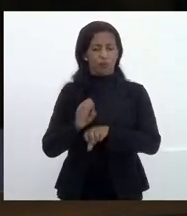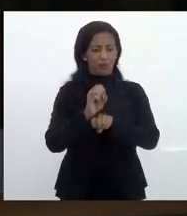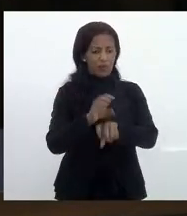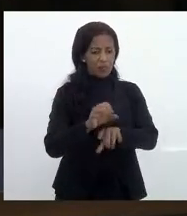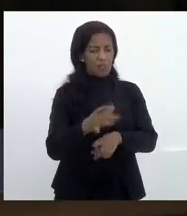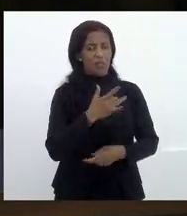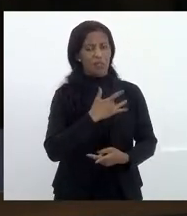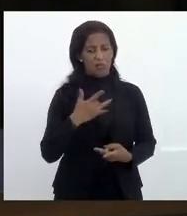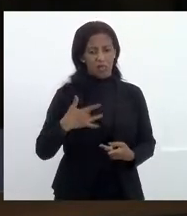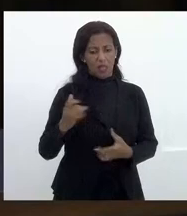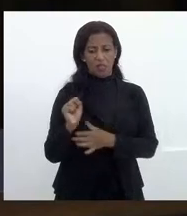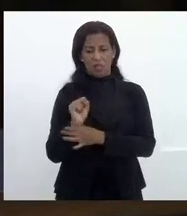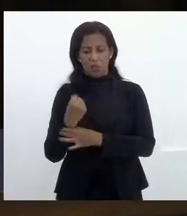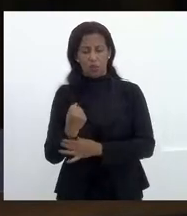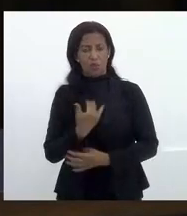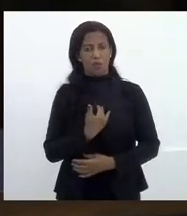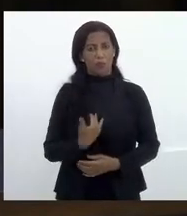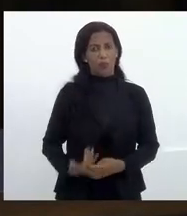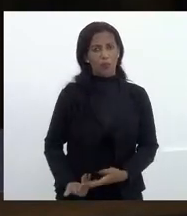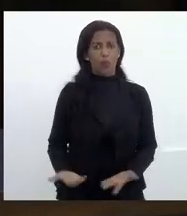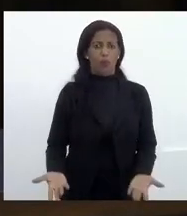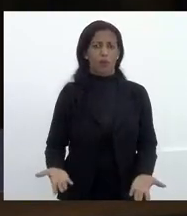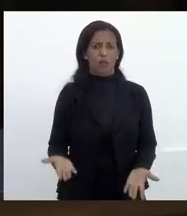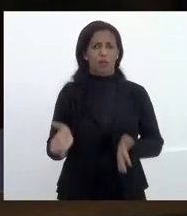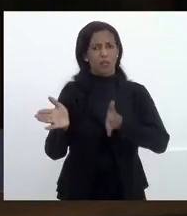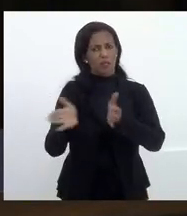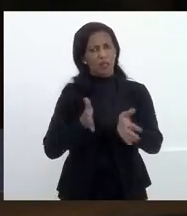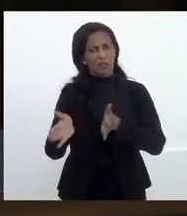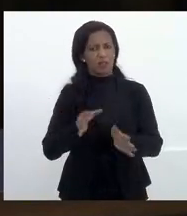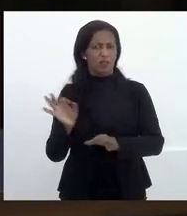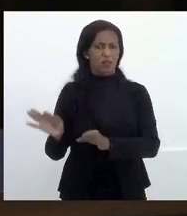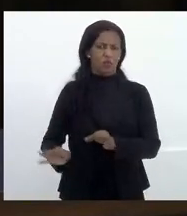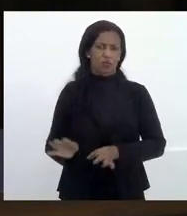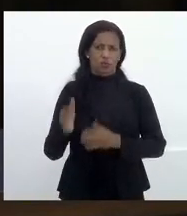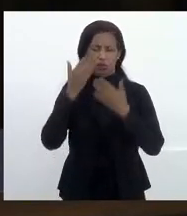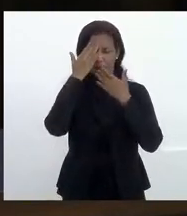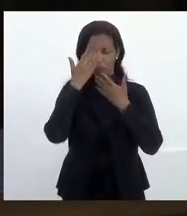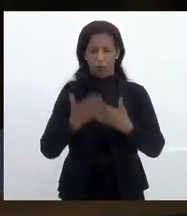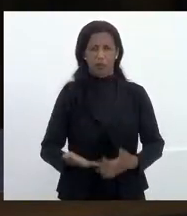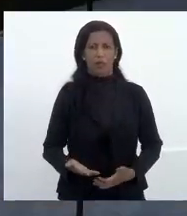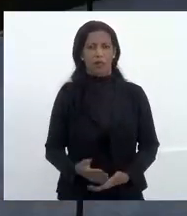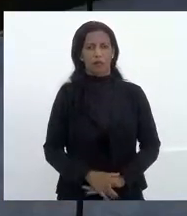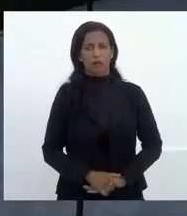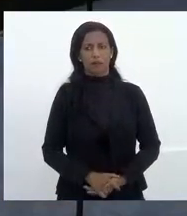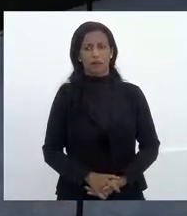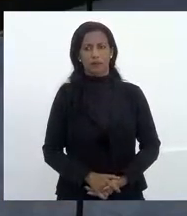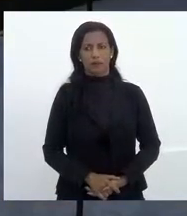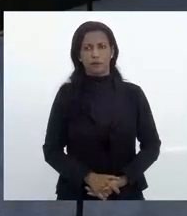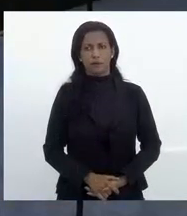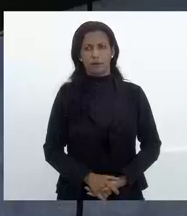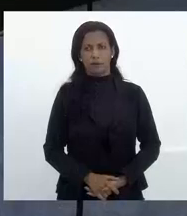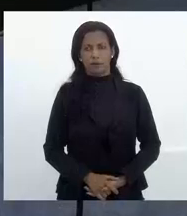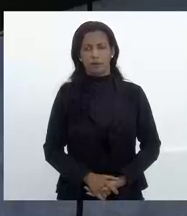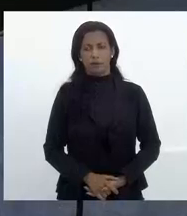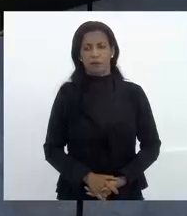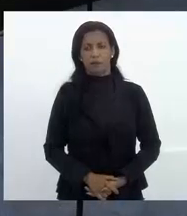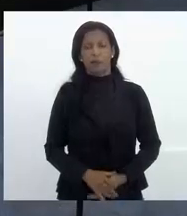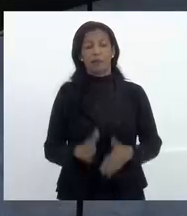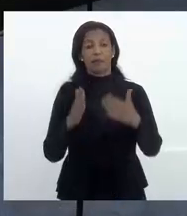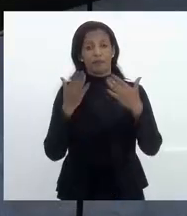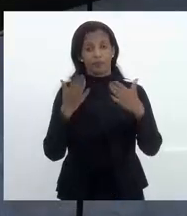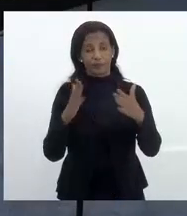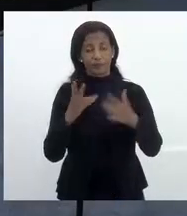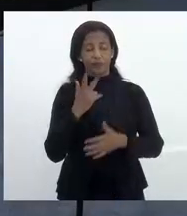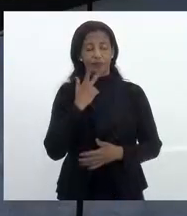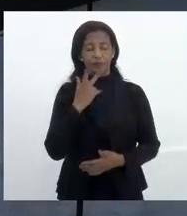educação saúde segurança pública e acesso à justiça Muito obrigado e parabéns pela